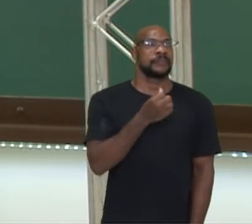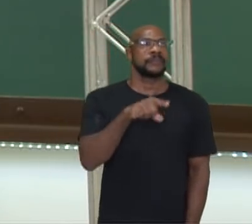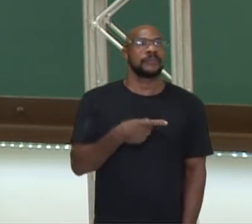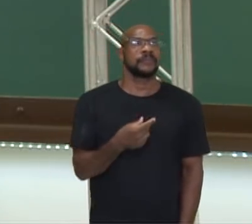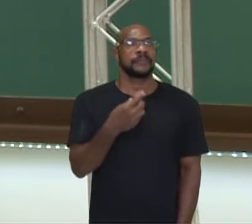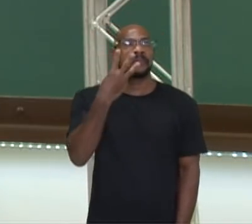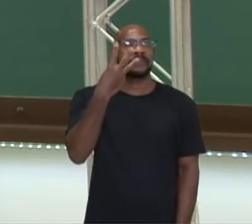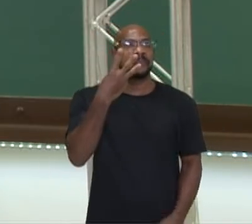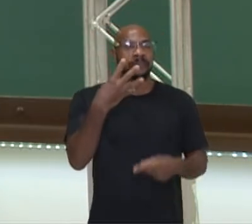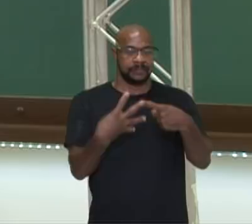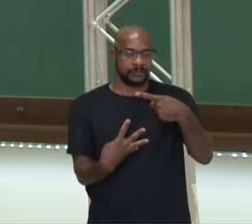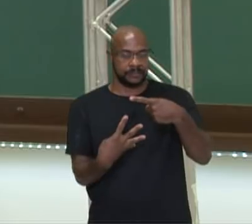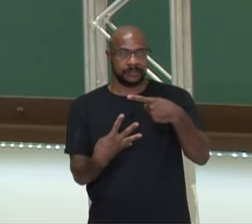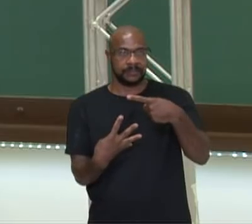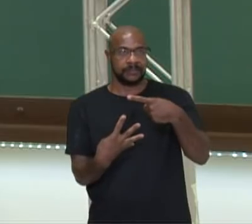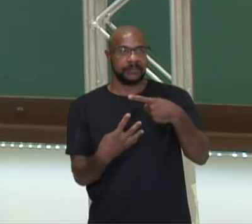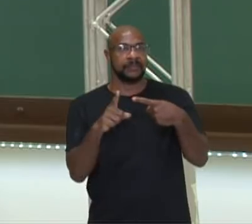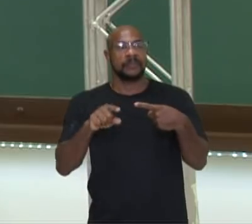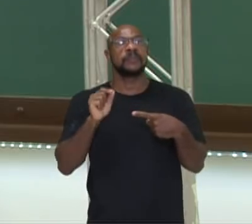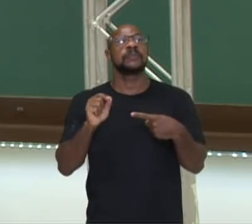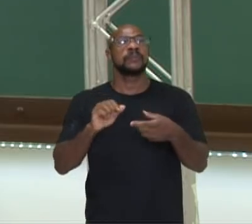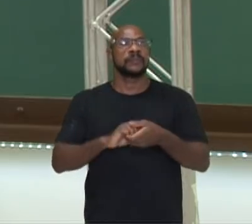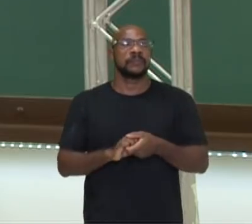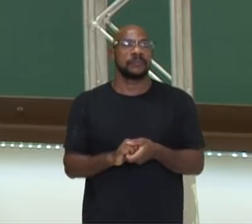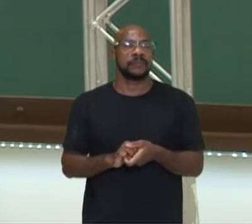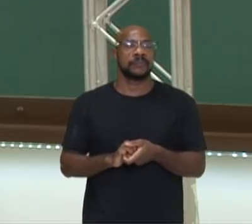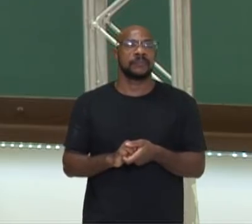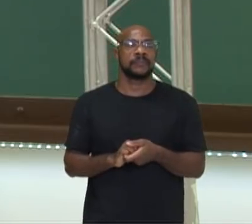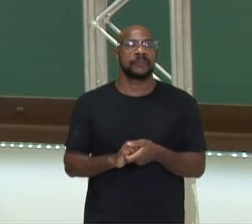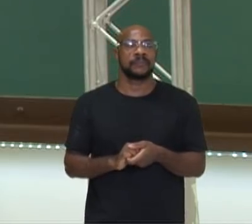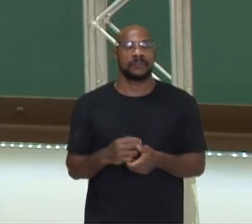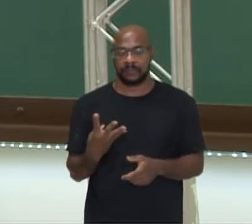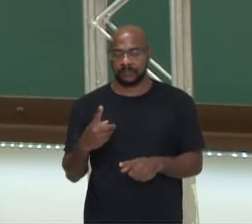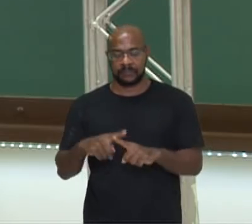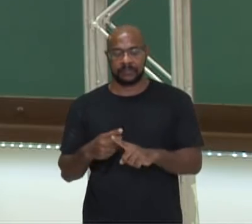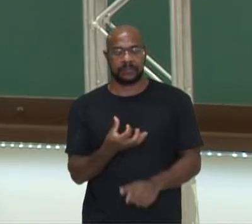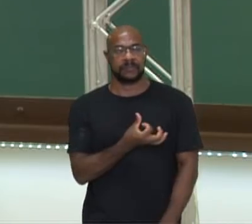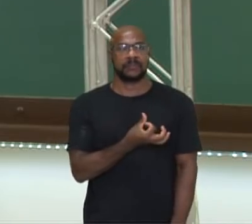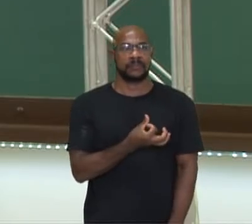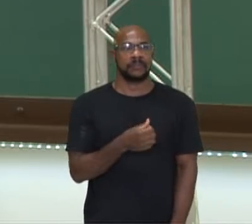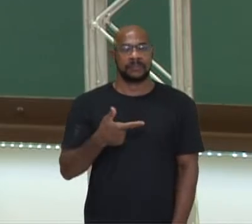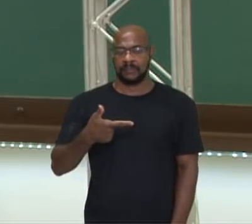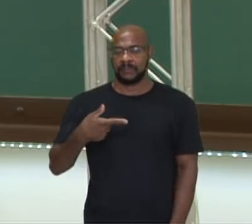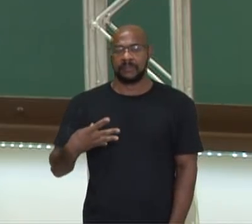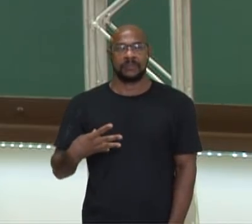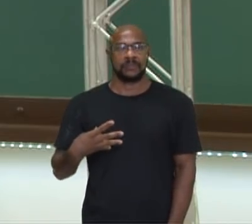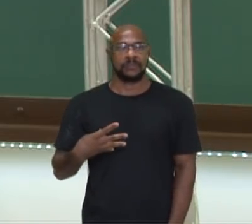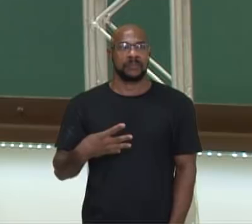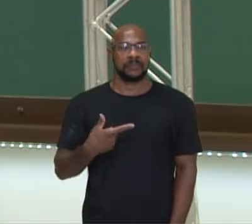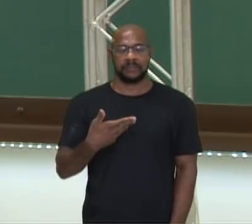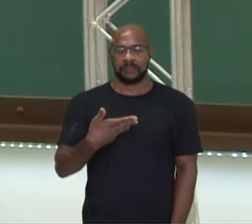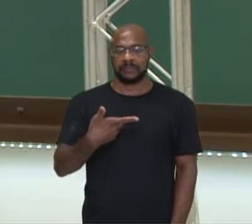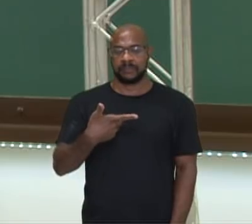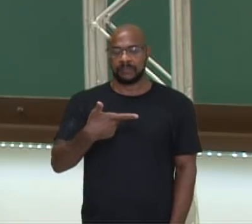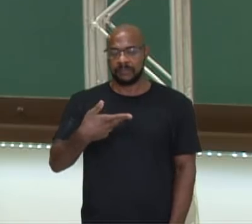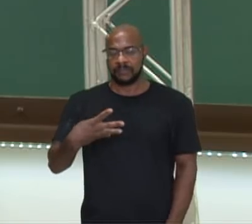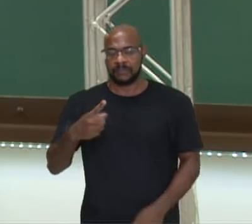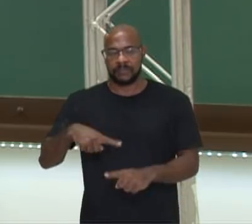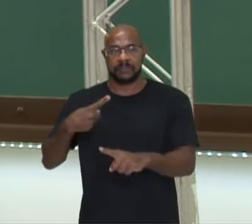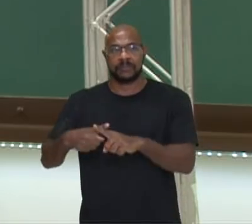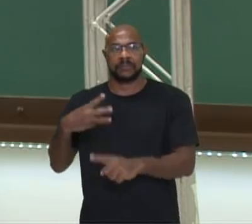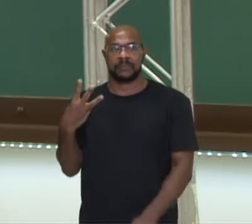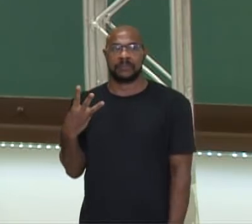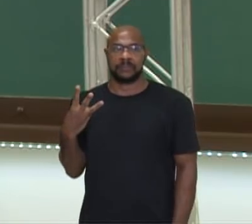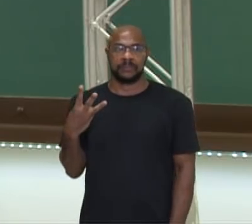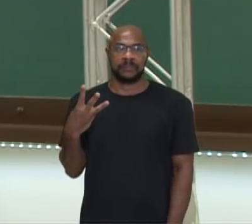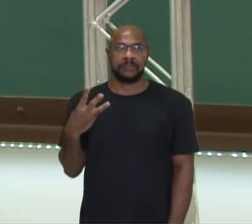3/4 é o quê? 4 vezes 6 é 24, e 24 mais 3 é